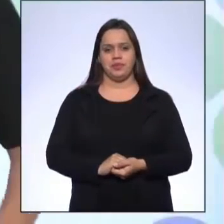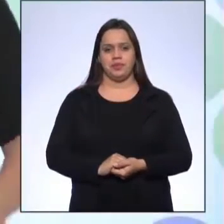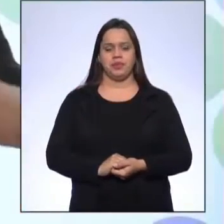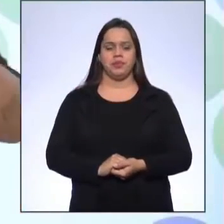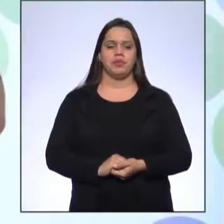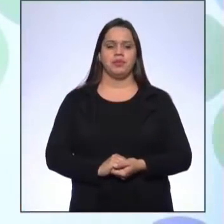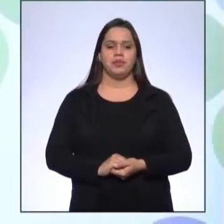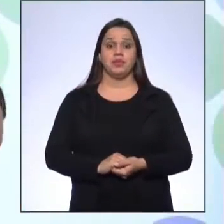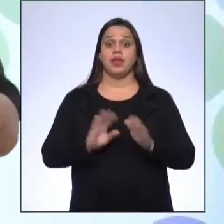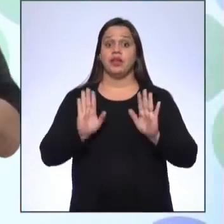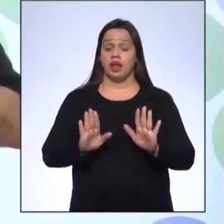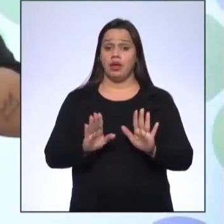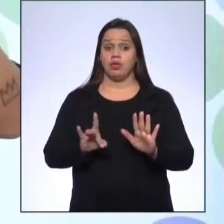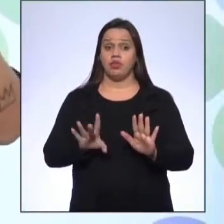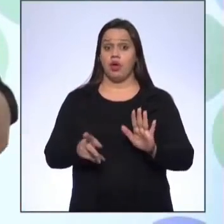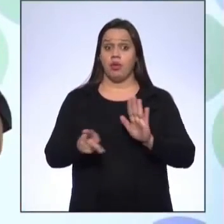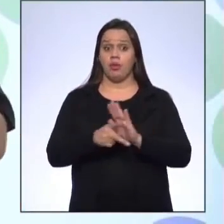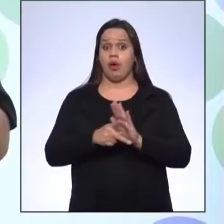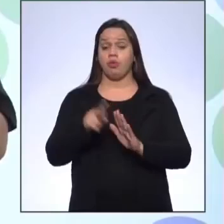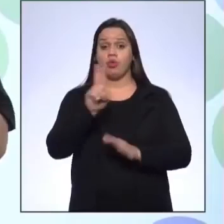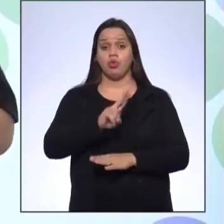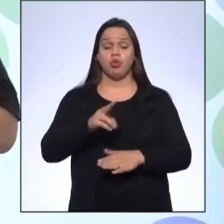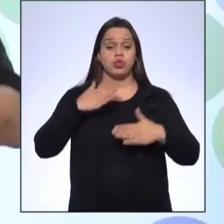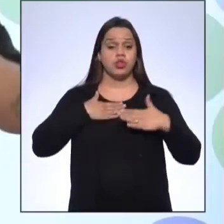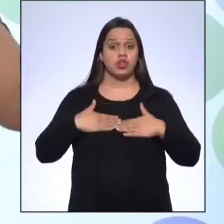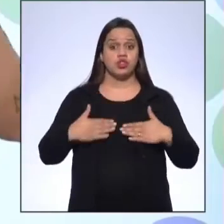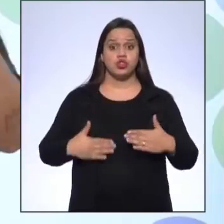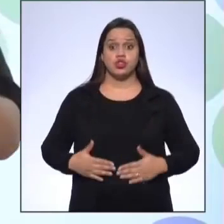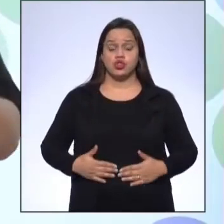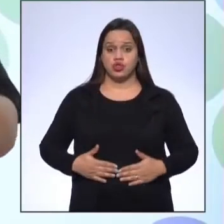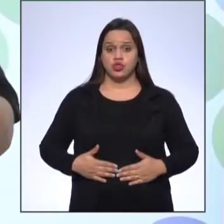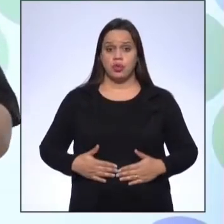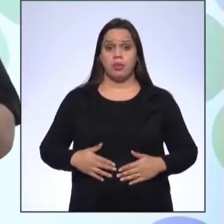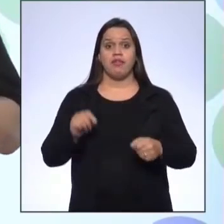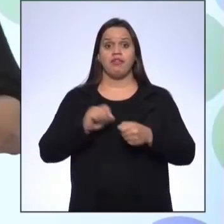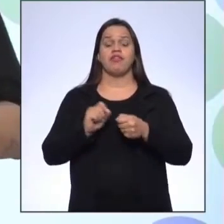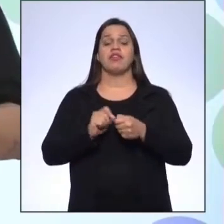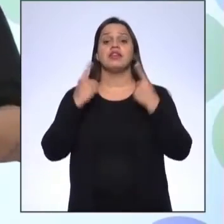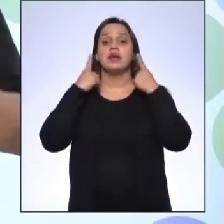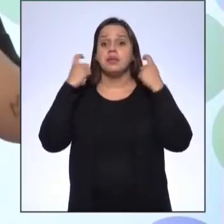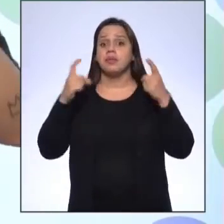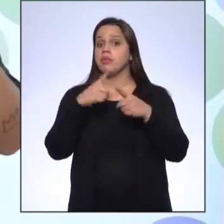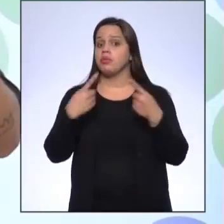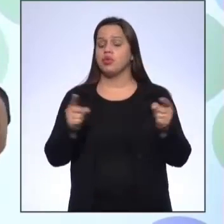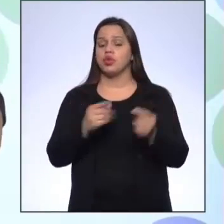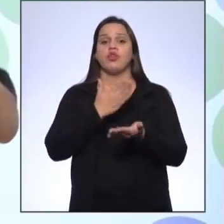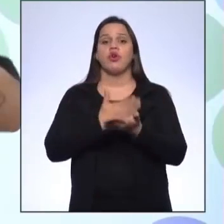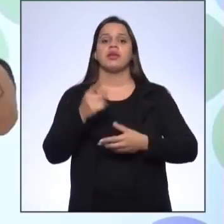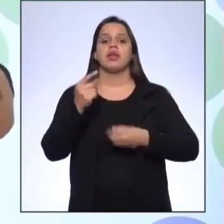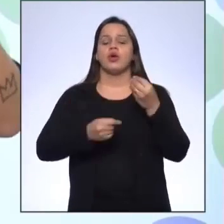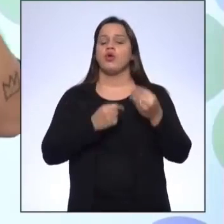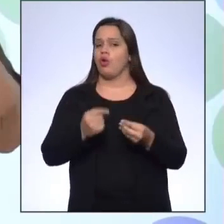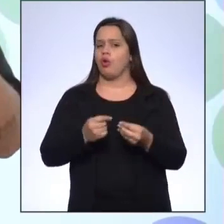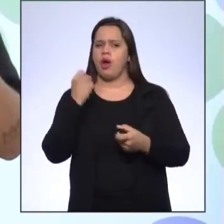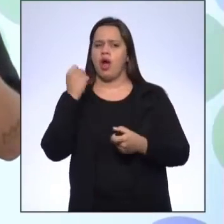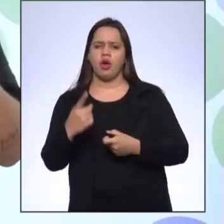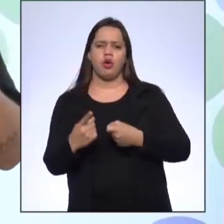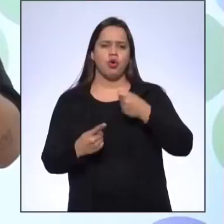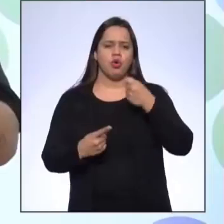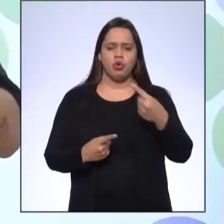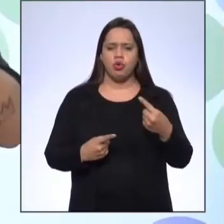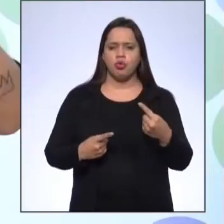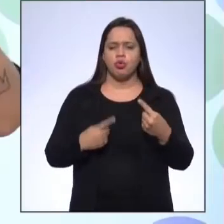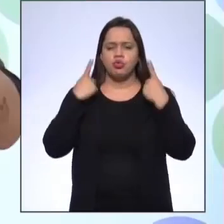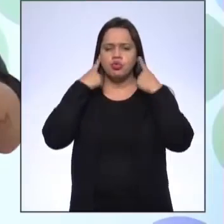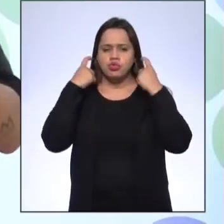Barbatux usa só os sons do corpo para a gente fazer música. Então, eu vou começar com alguns sons super